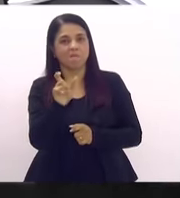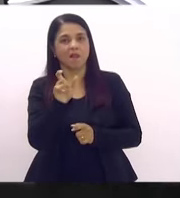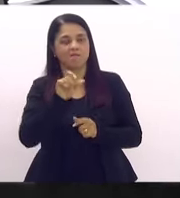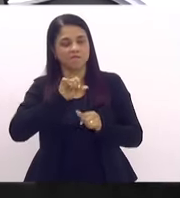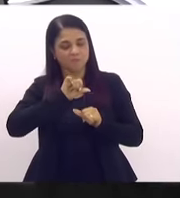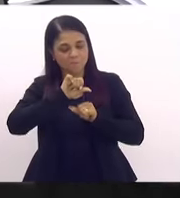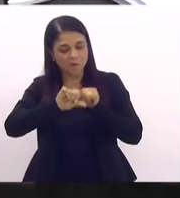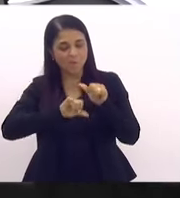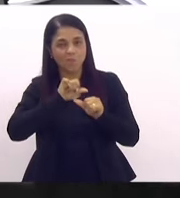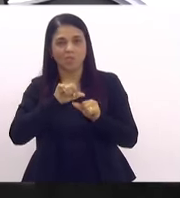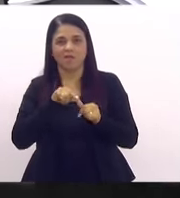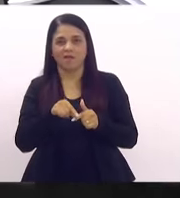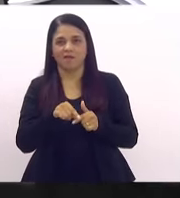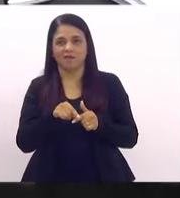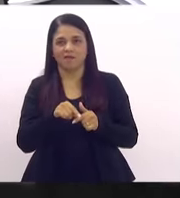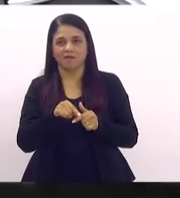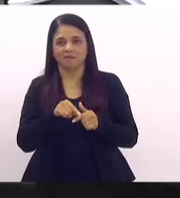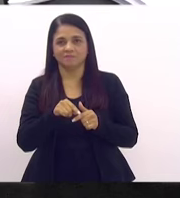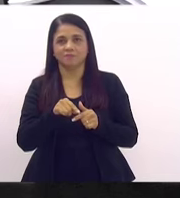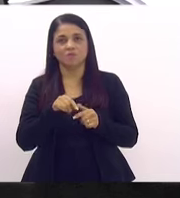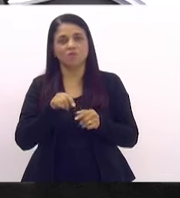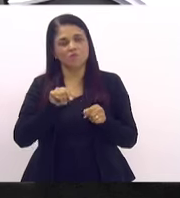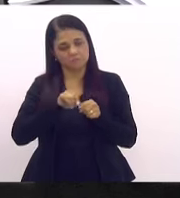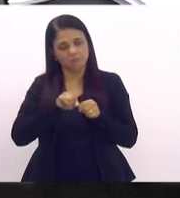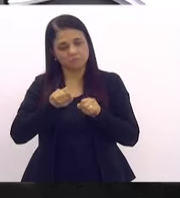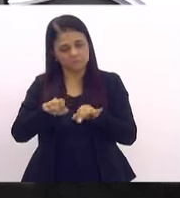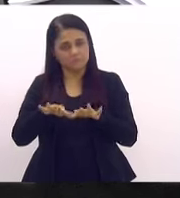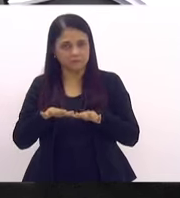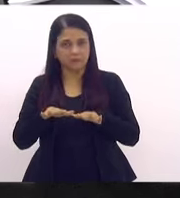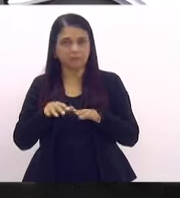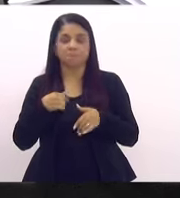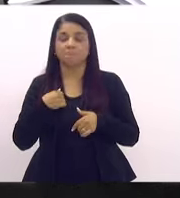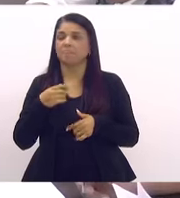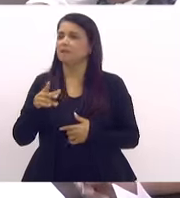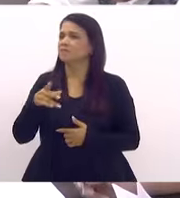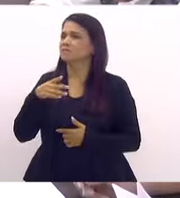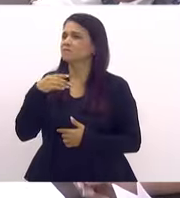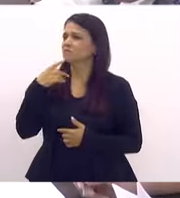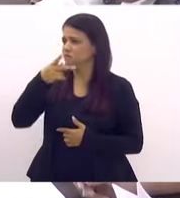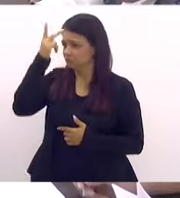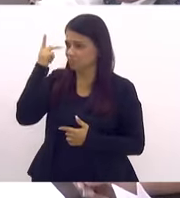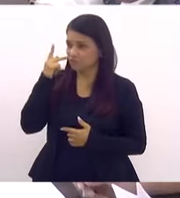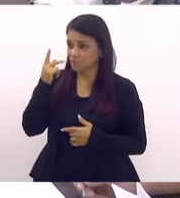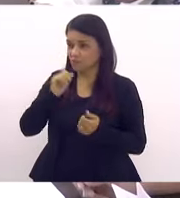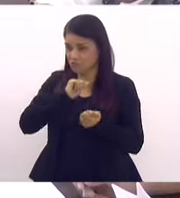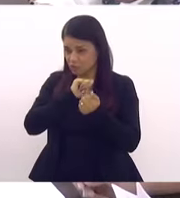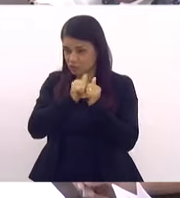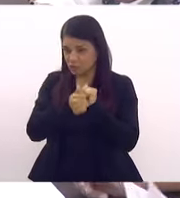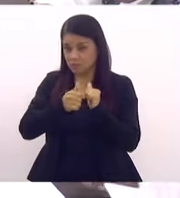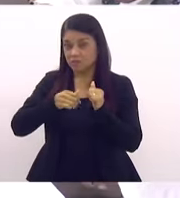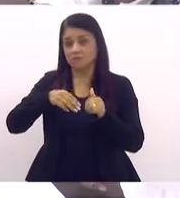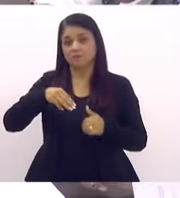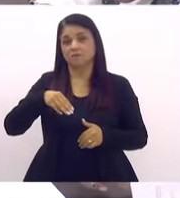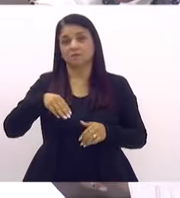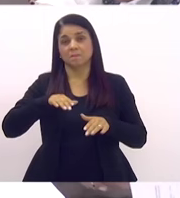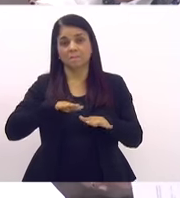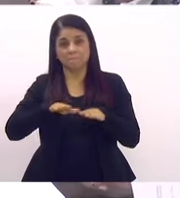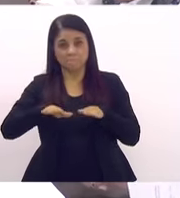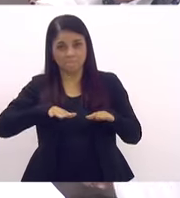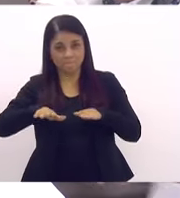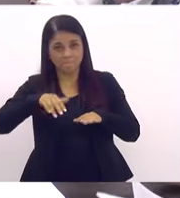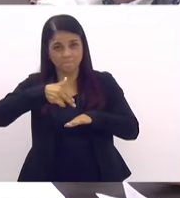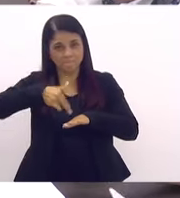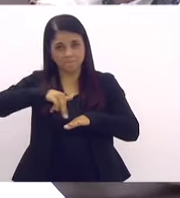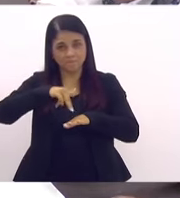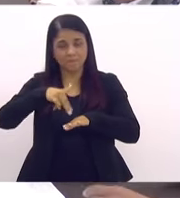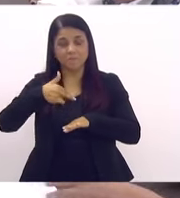o breaking, mas eu faço em plenário. Deputado Luiz Paulo, se eu não me engano, o breaking ele é um esporte que também está ali como um tipo